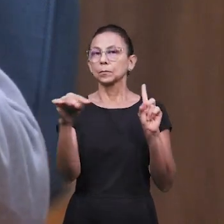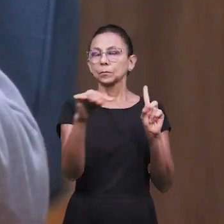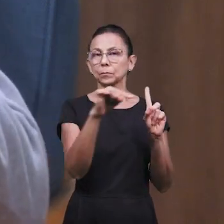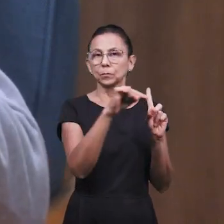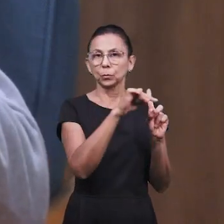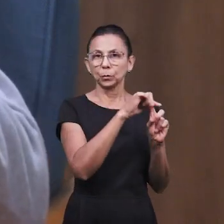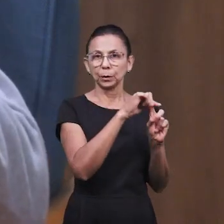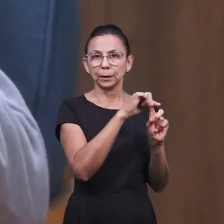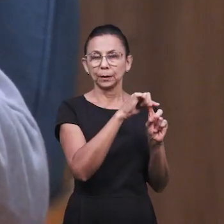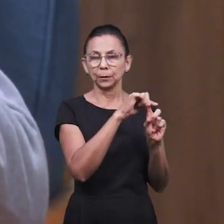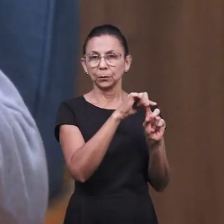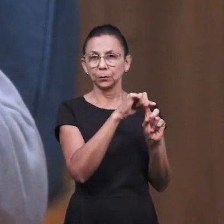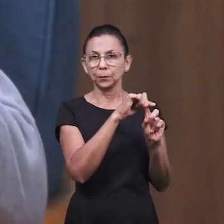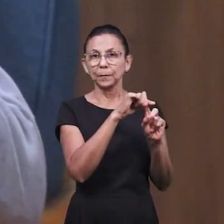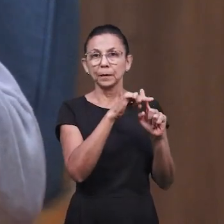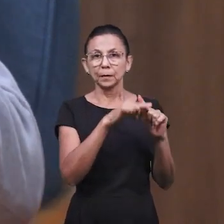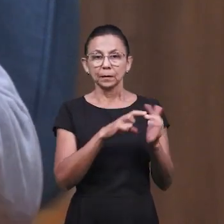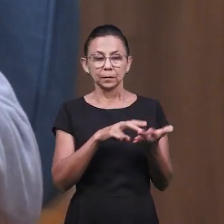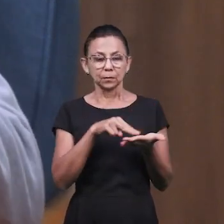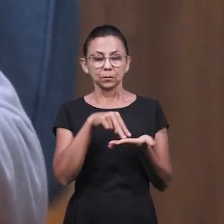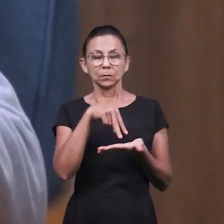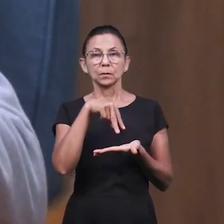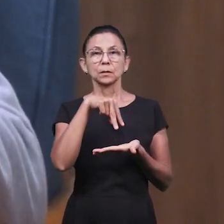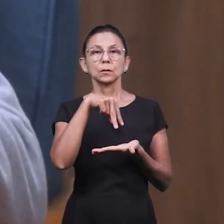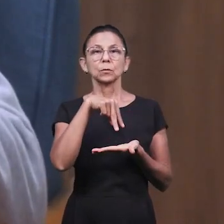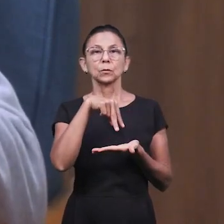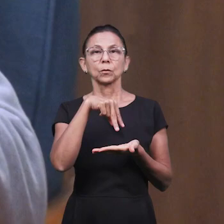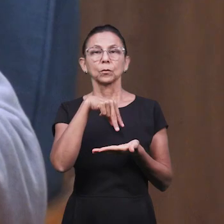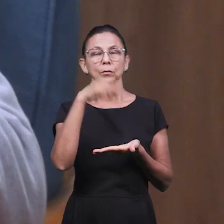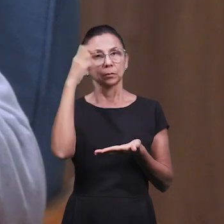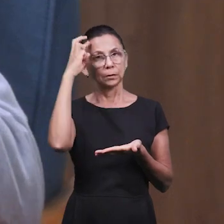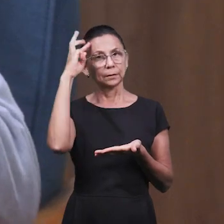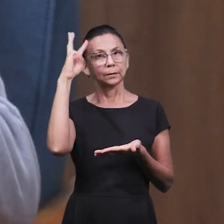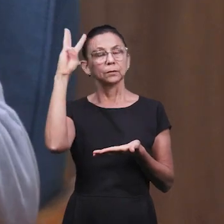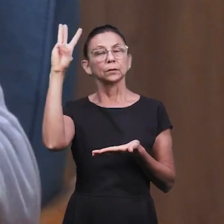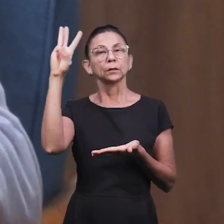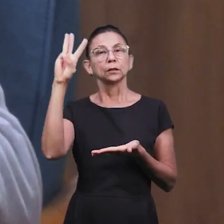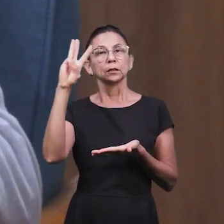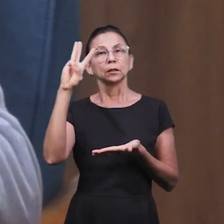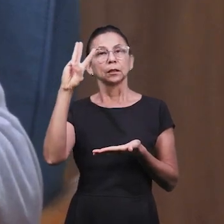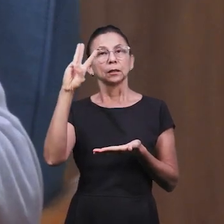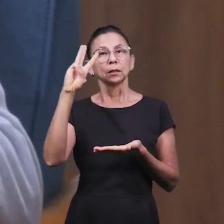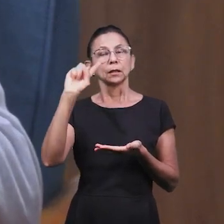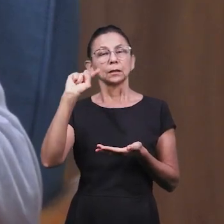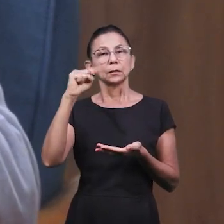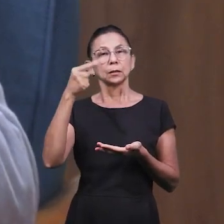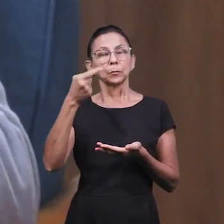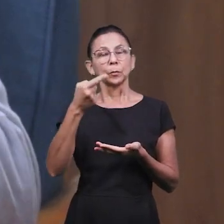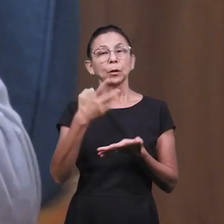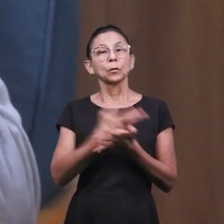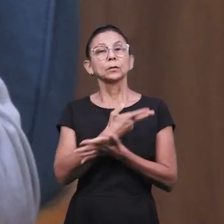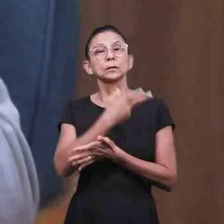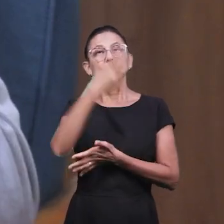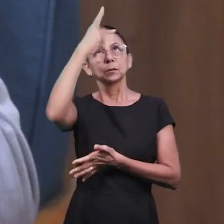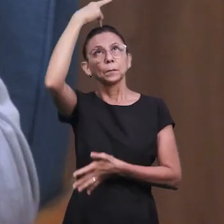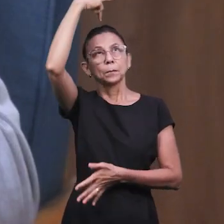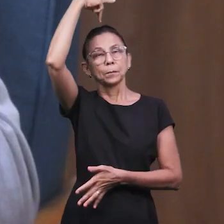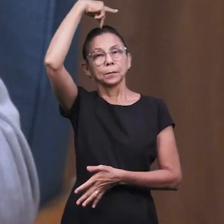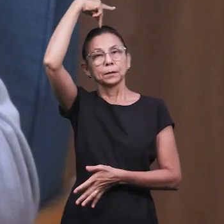ressurreição, houve o Pentecostes, o derramar do Espírito Santo. Amém. Então,